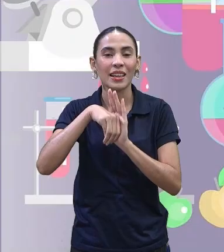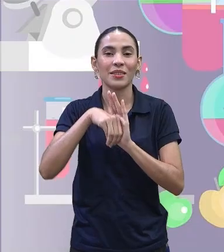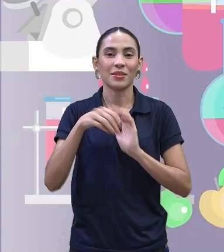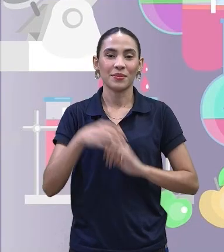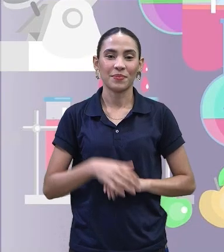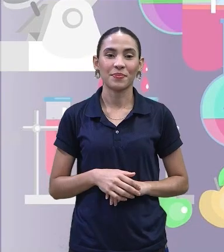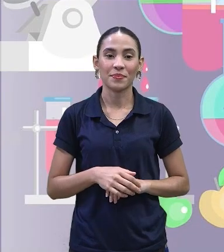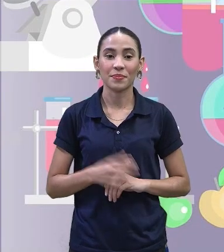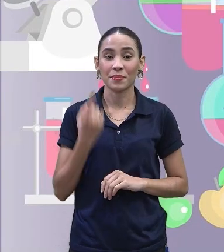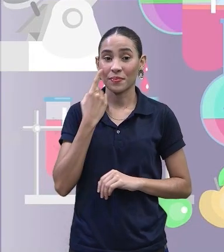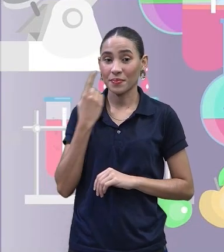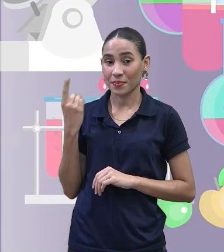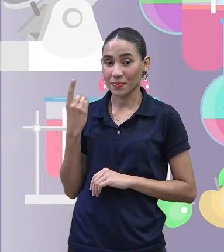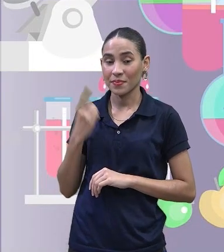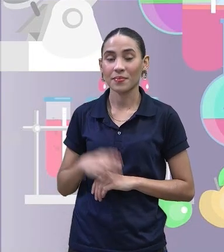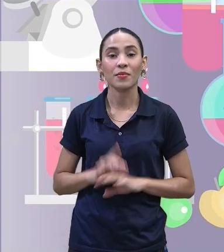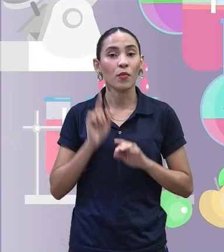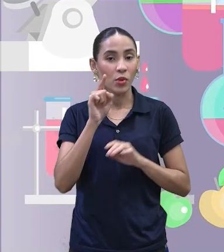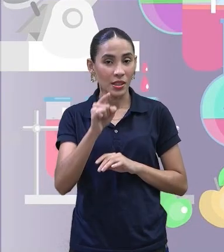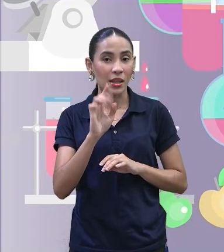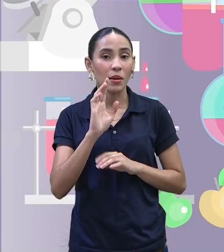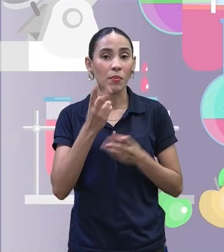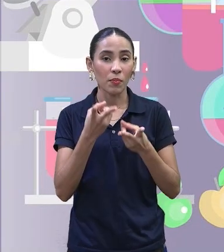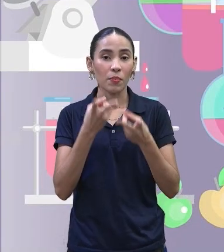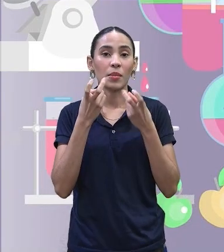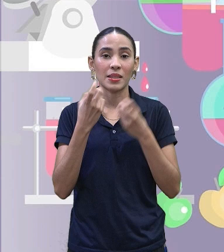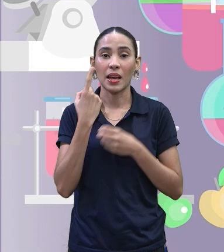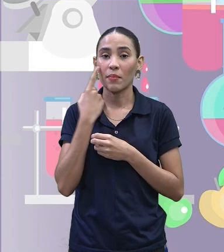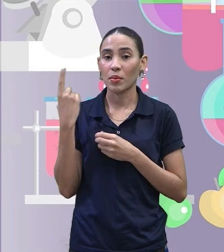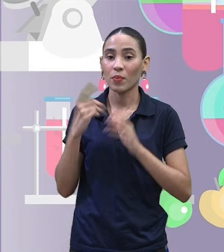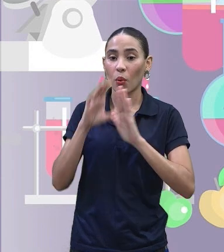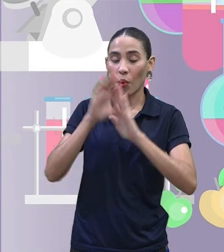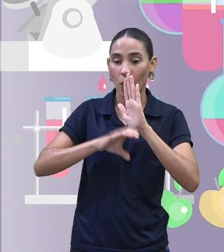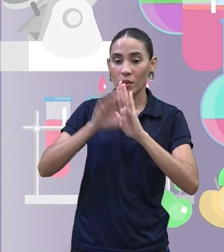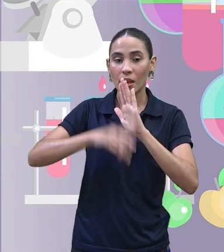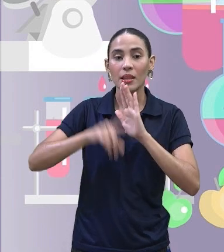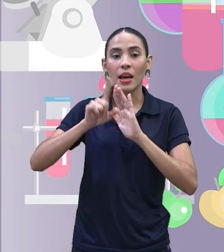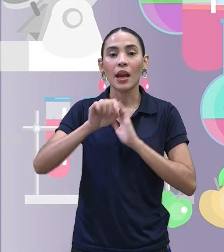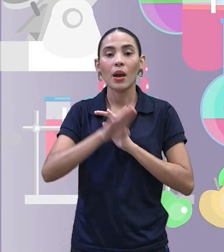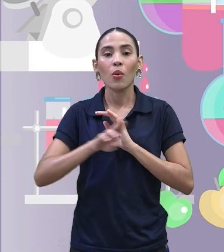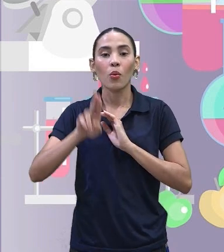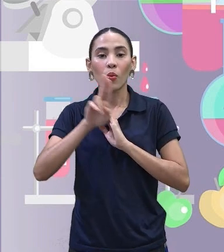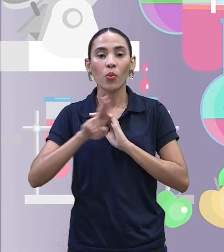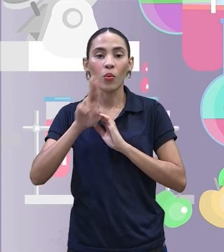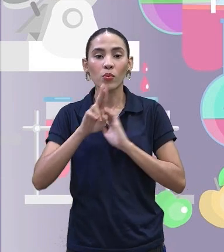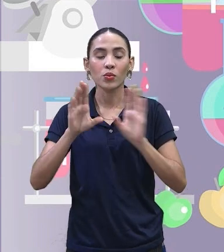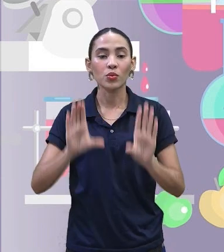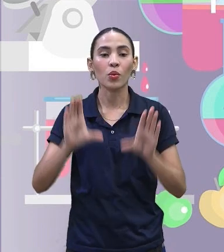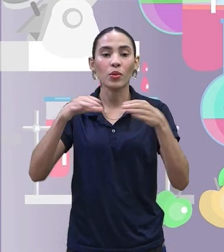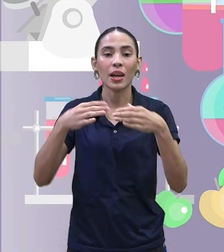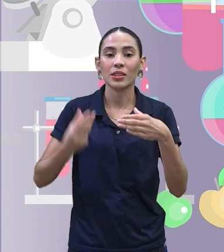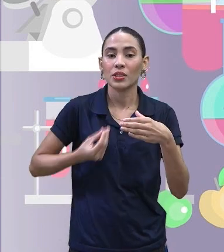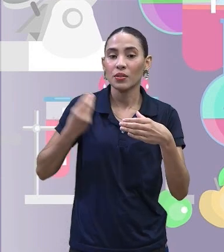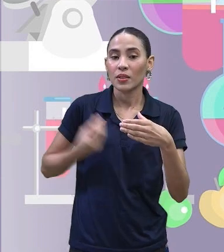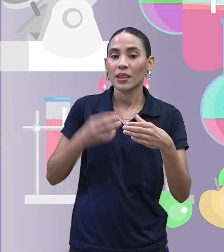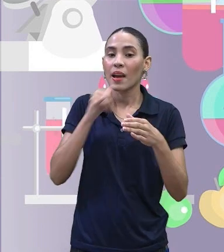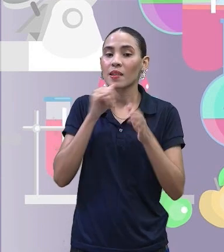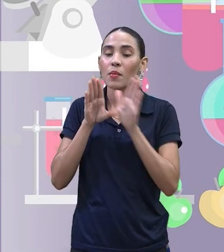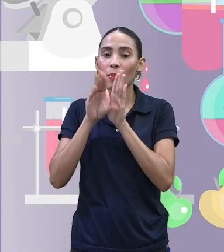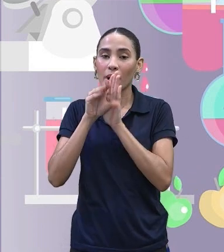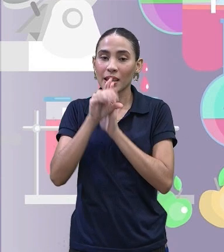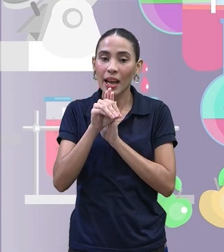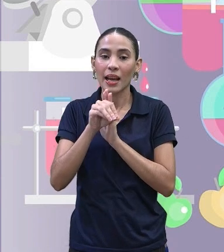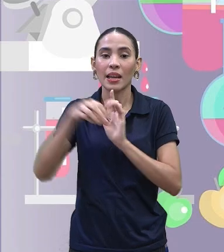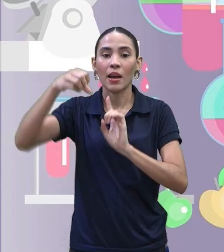dela. Biotecnologia, como vocês podem ver aí na sua definição, é o uso de seres vivos, como